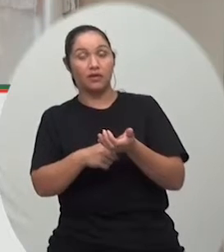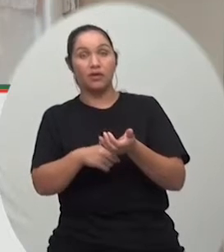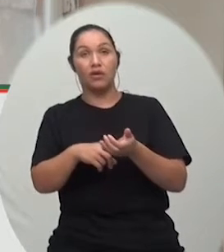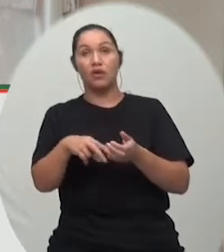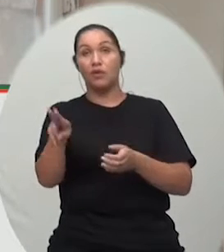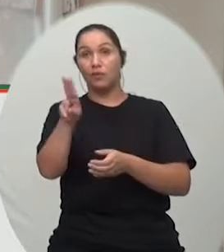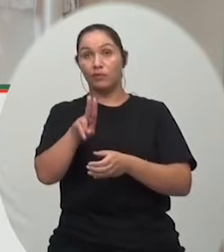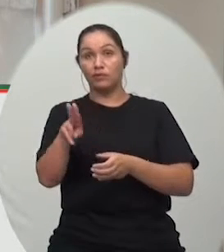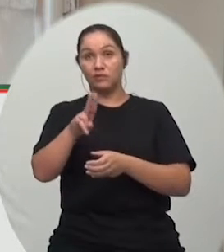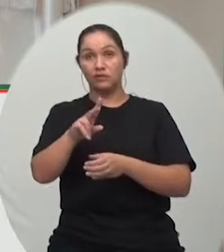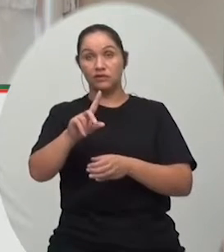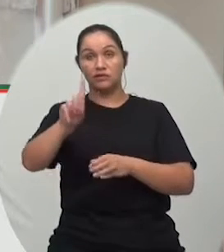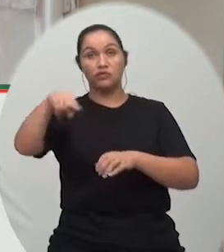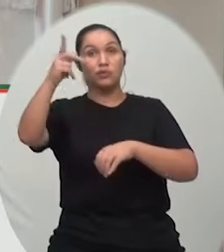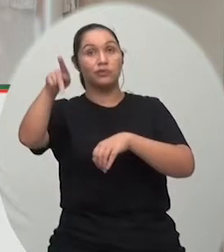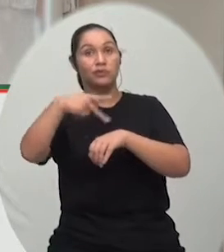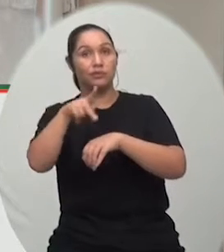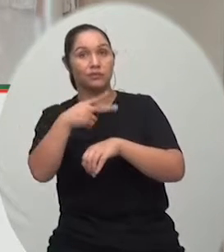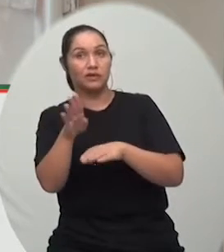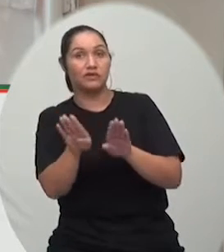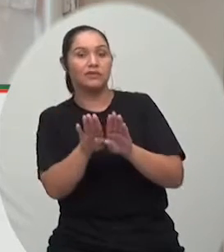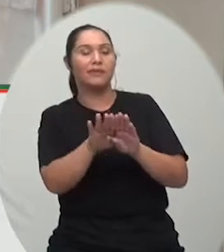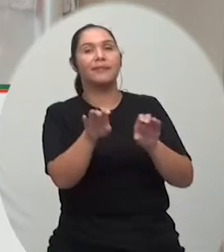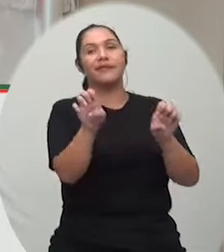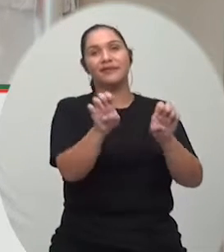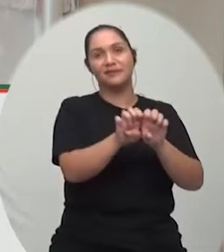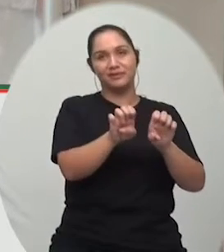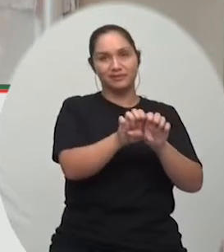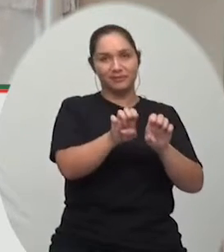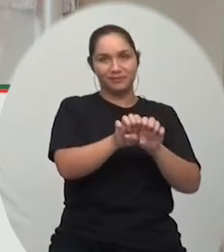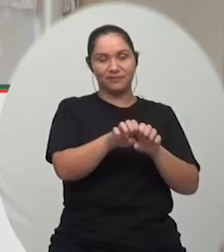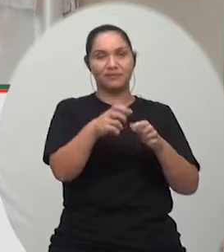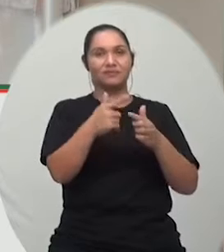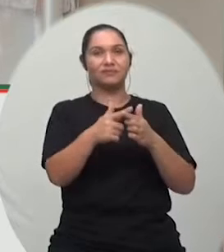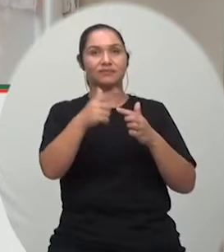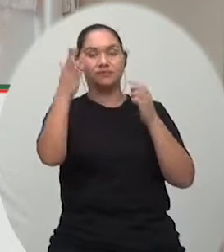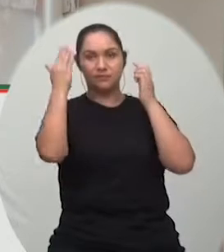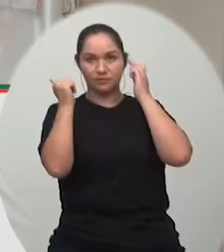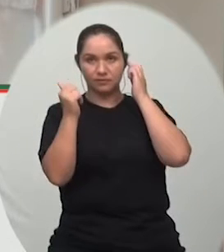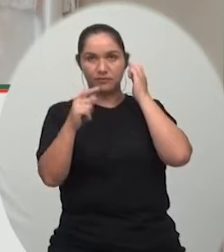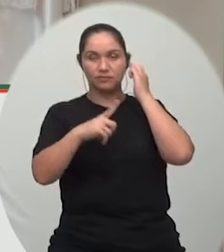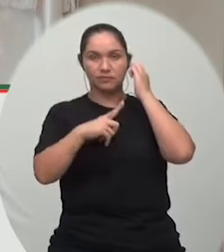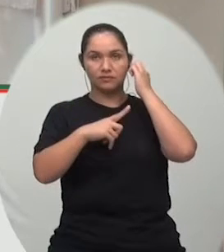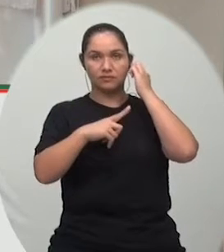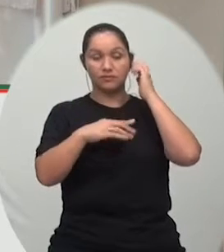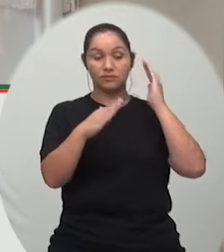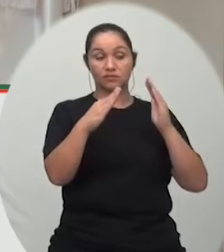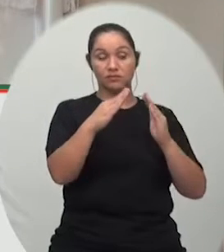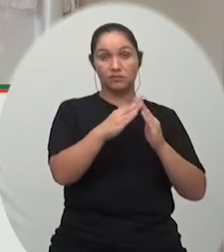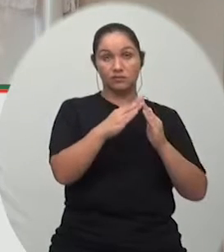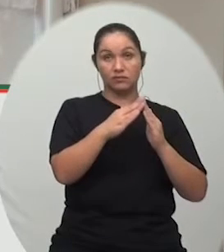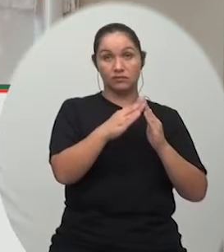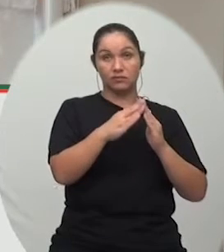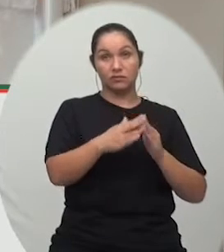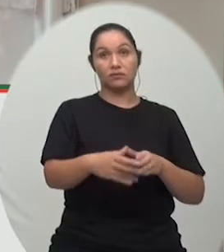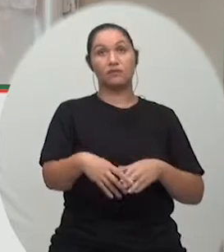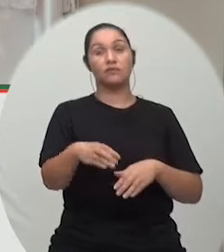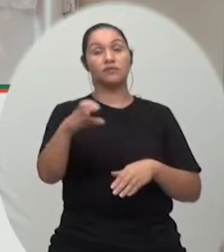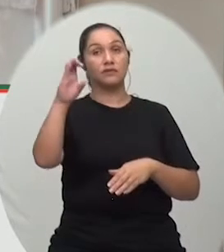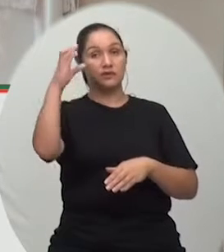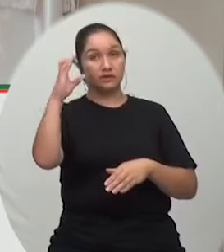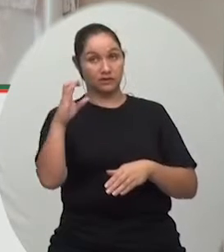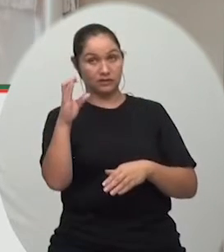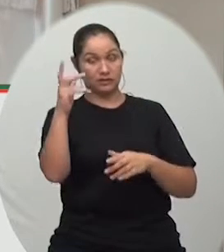para o atendimento da comunidade, a infraestrutura, que a gente sabe das casas de cidadania, que a nossa sociedade tanto utiliza desse serviço, que